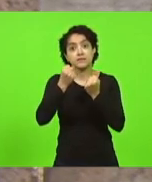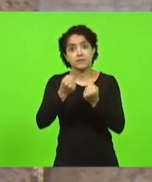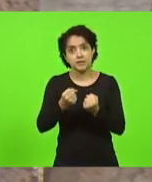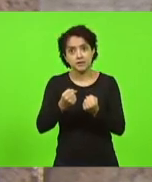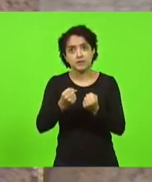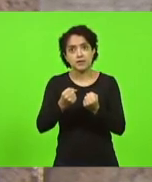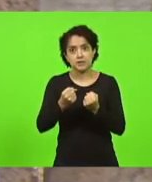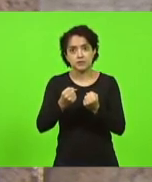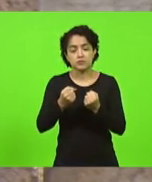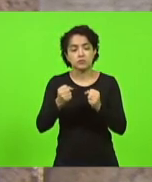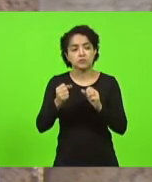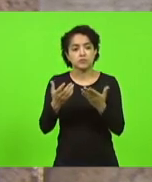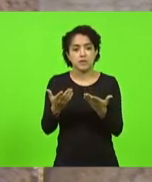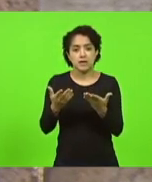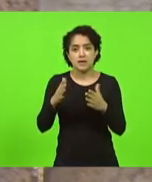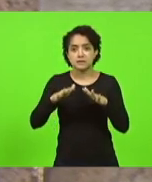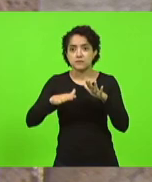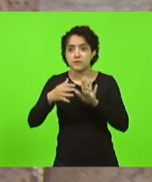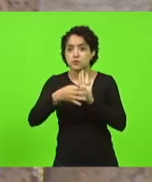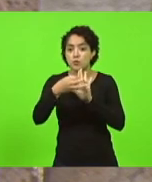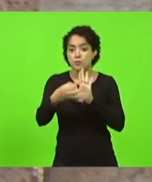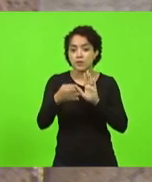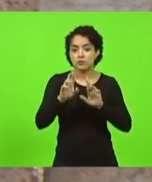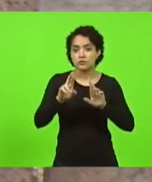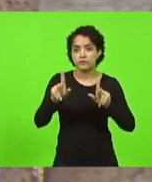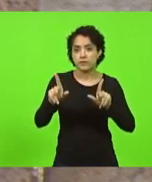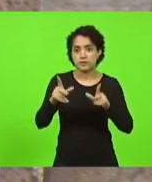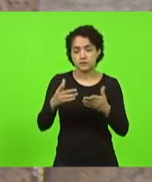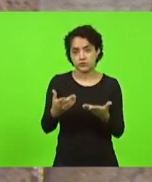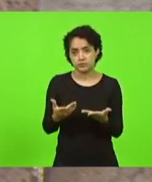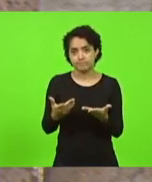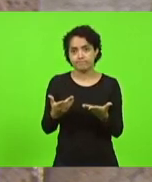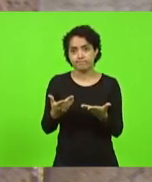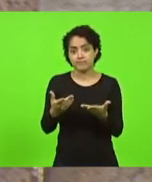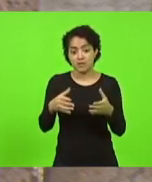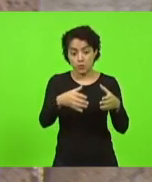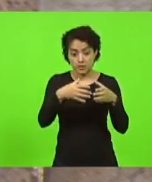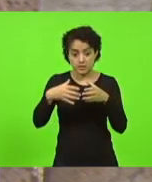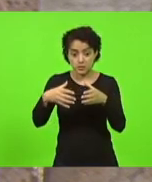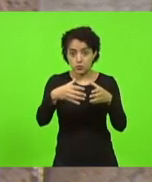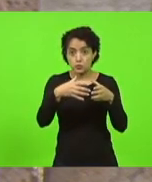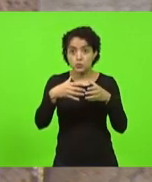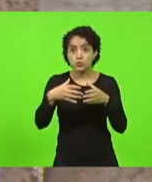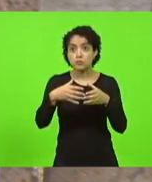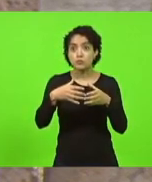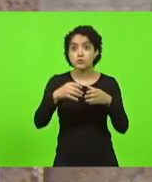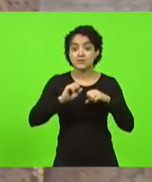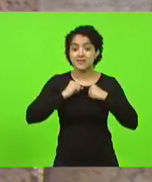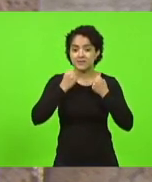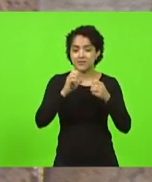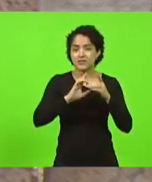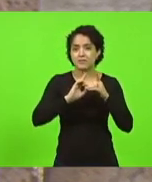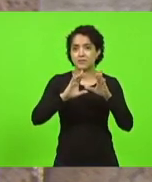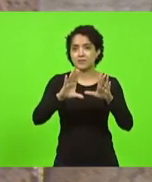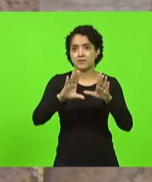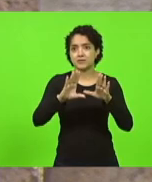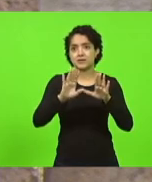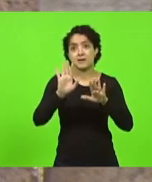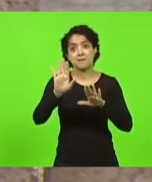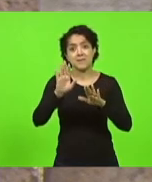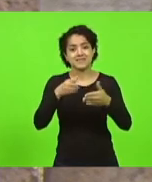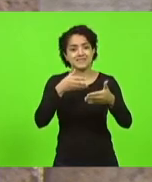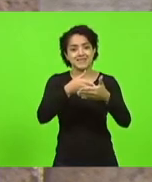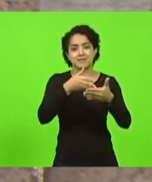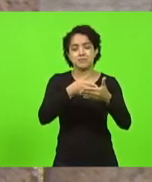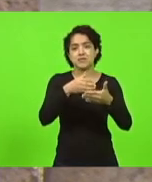posição diferente. Mas, ao mesmo tempo, esses grupos defendem a liberdade, mas não têm limites